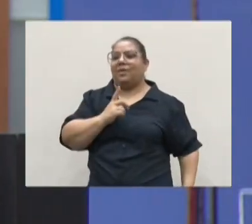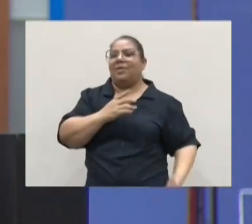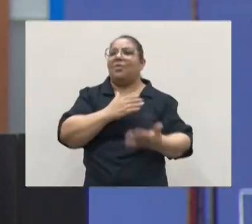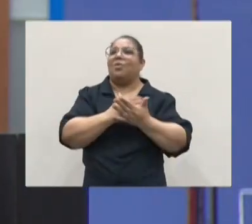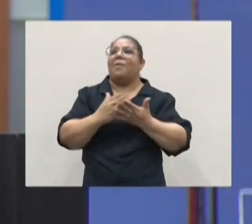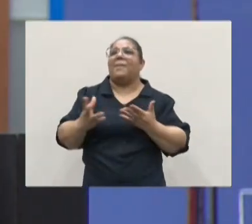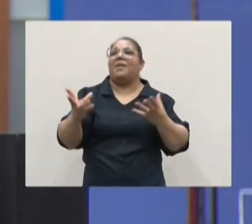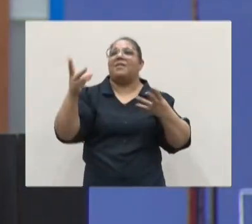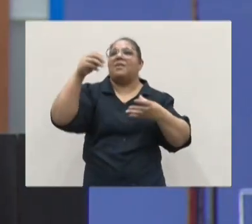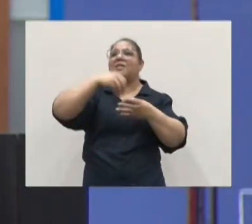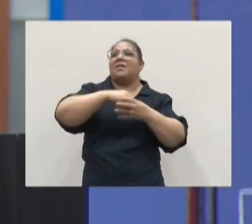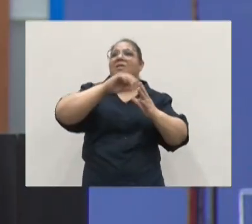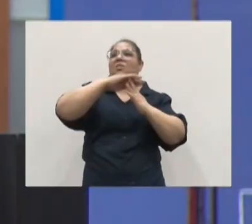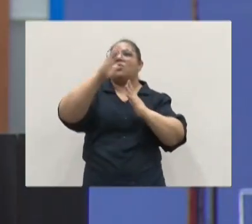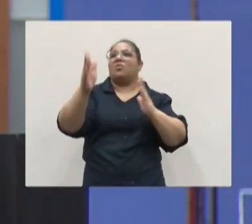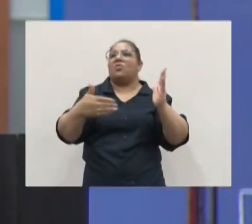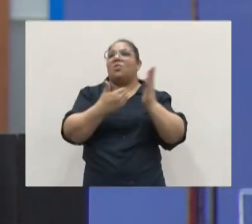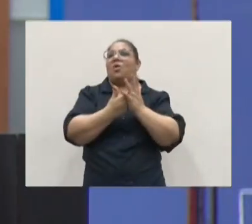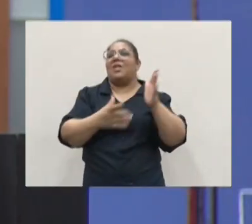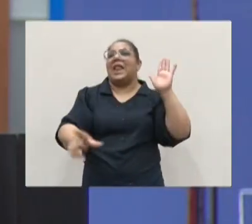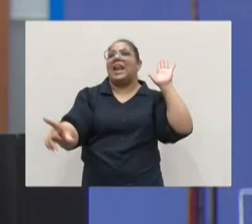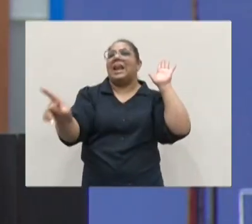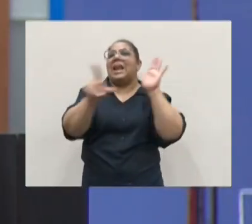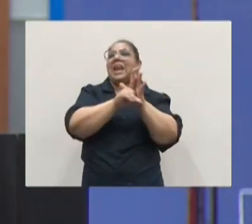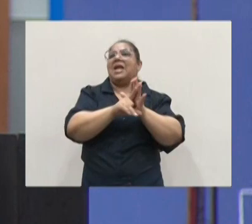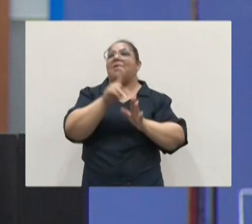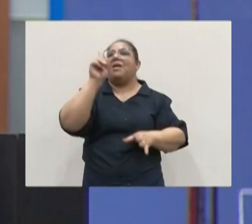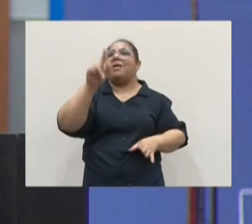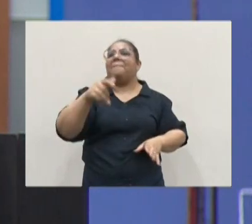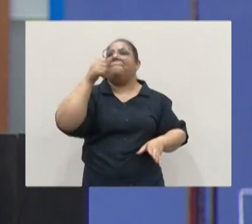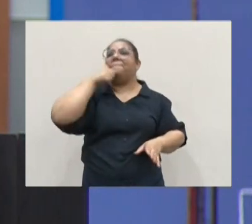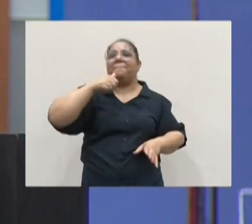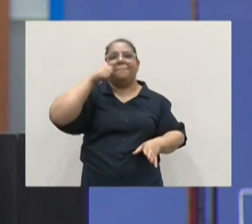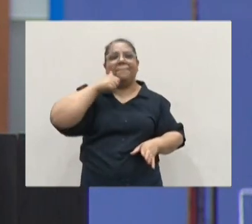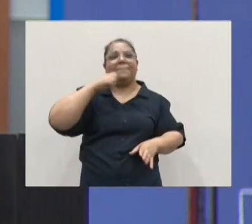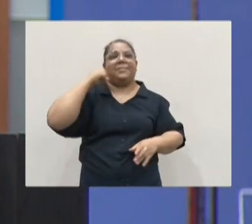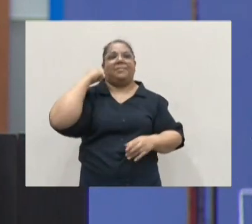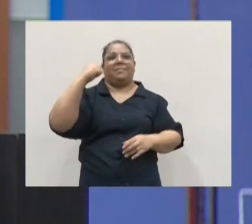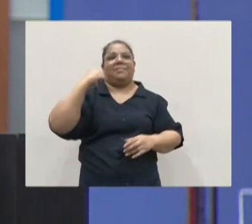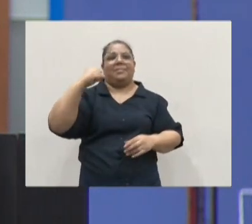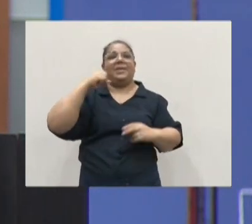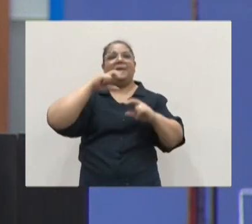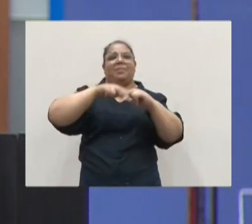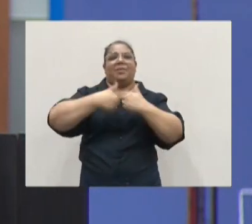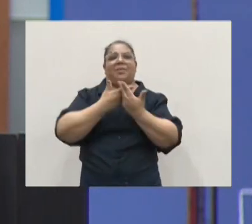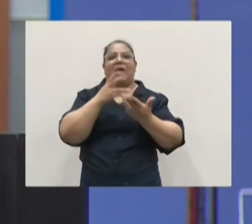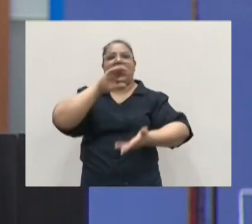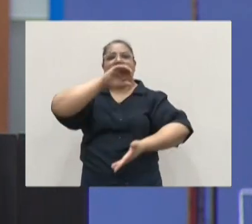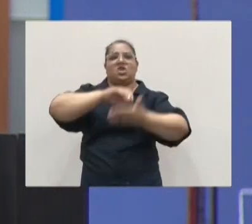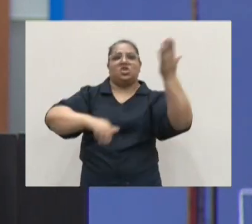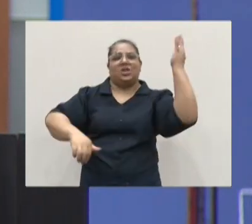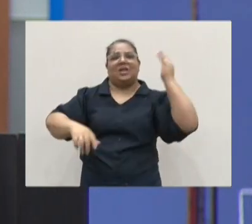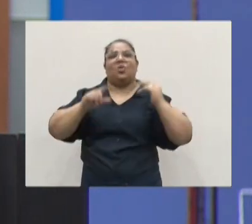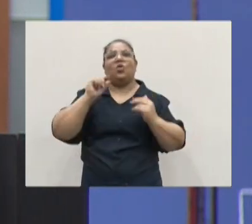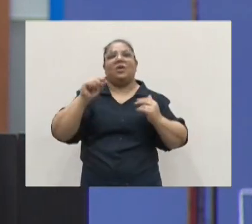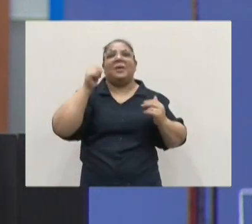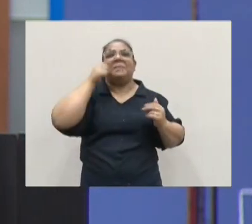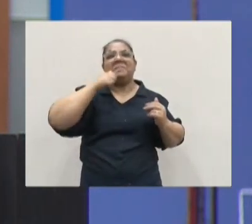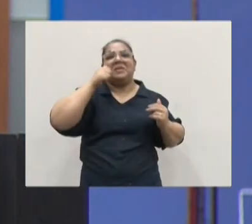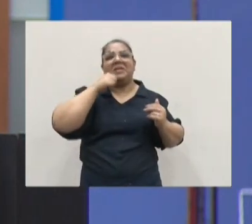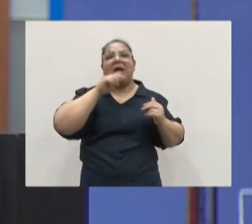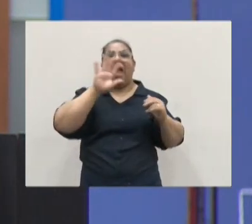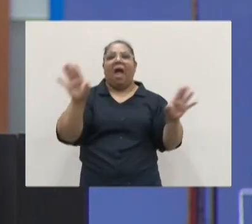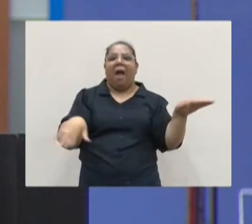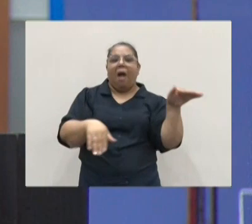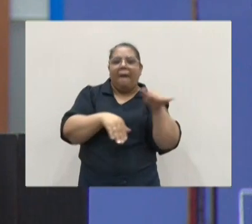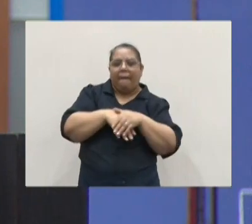tem que começar a bordar dentro das escolas e já virou lei o empoderamento feminino a gente tem que tirar as nossas meninas de